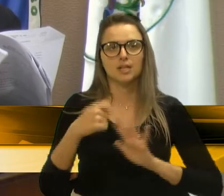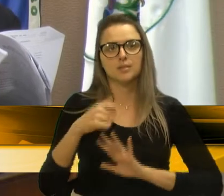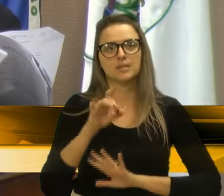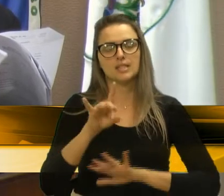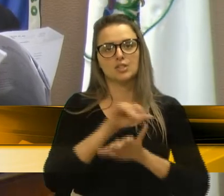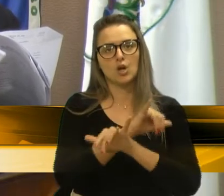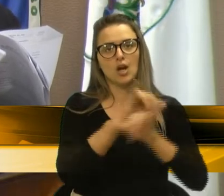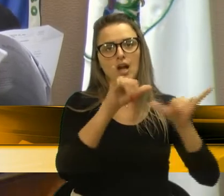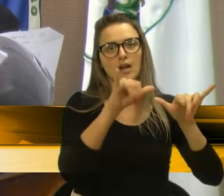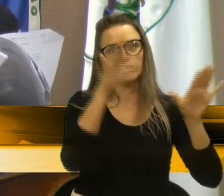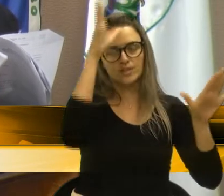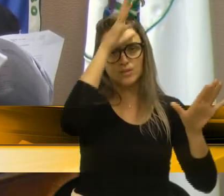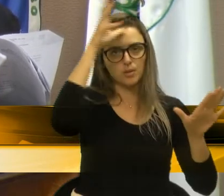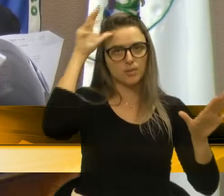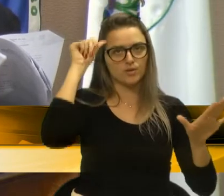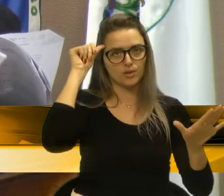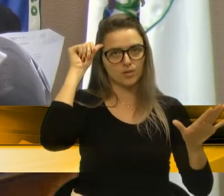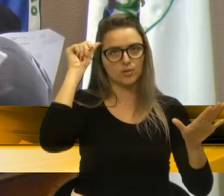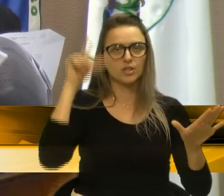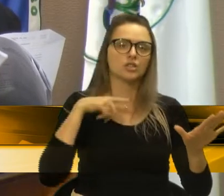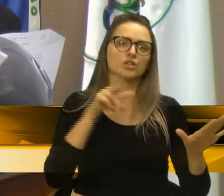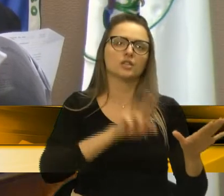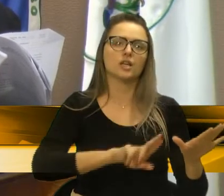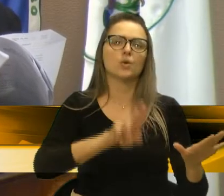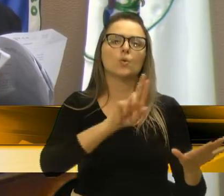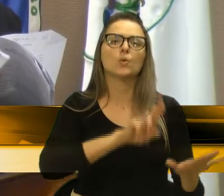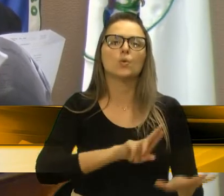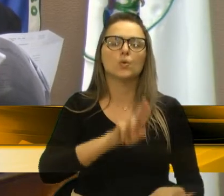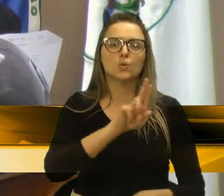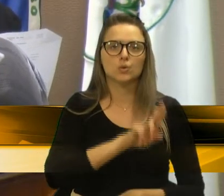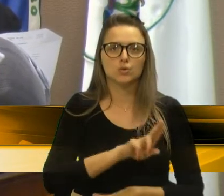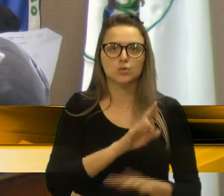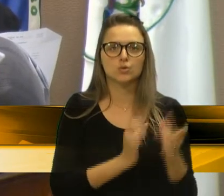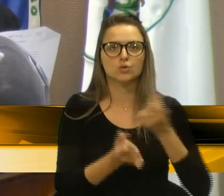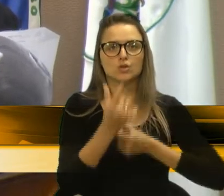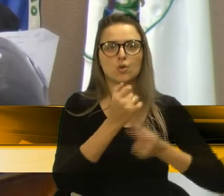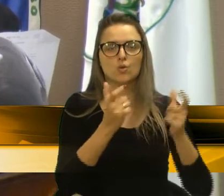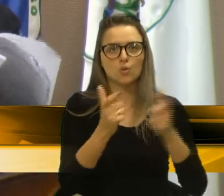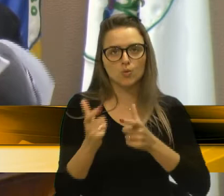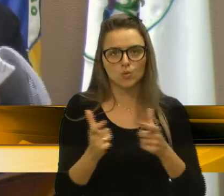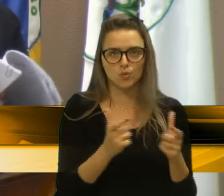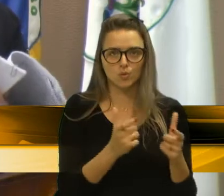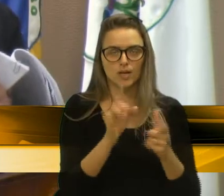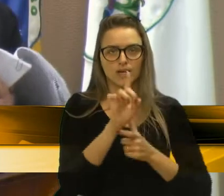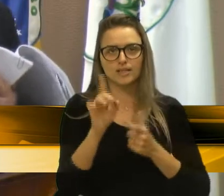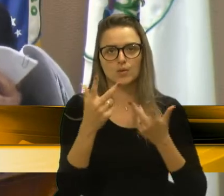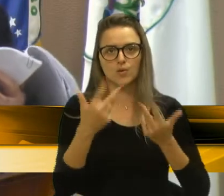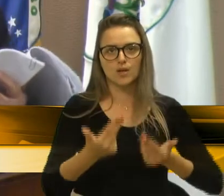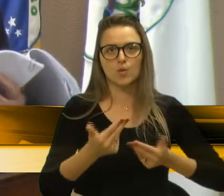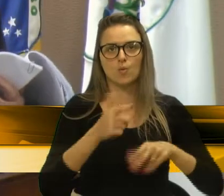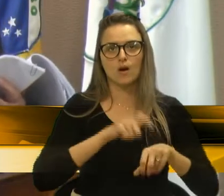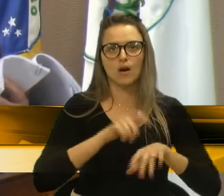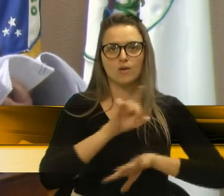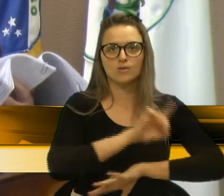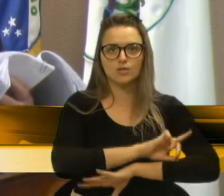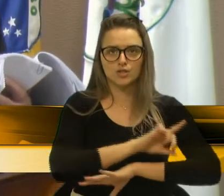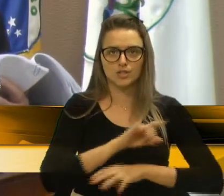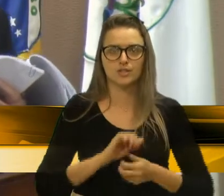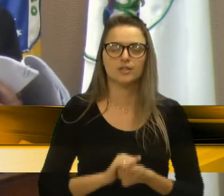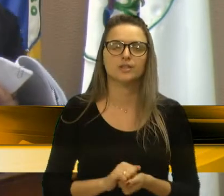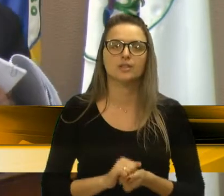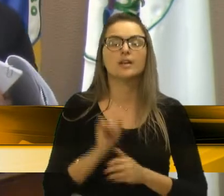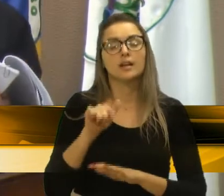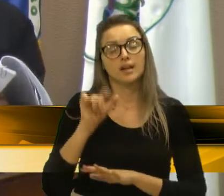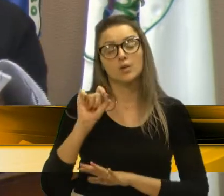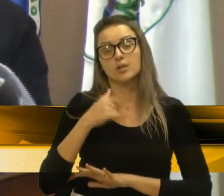às autoridades, a fim de prevenir o uso simultâneo de algum espaço público ou até confrontos. Quero que eu referi ontem aqui